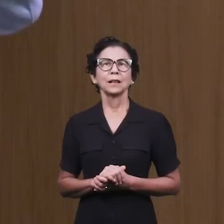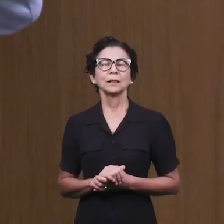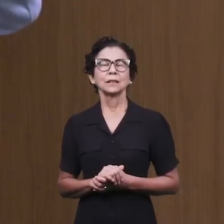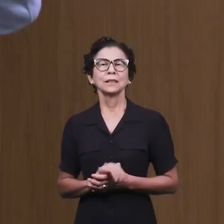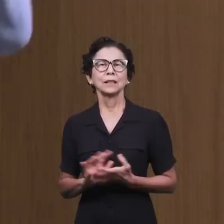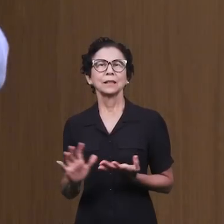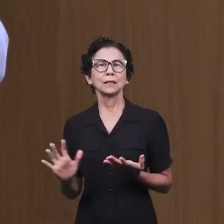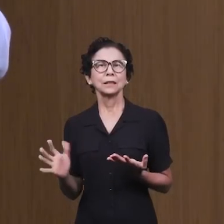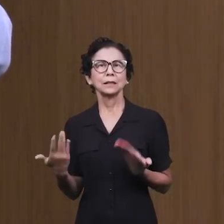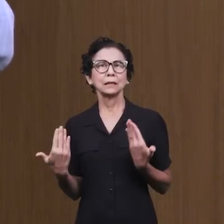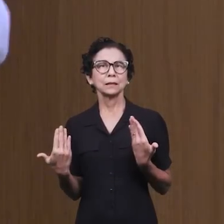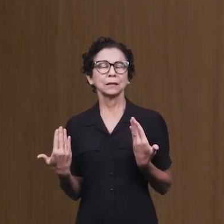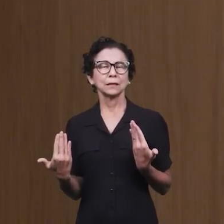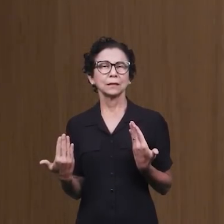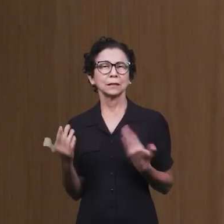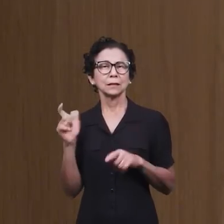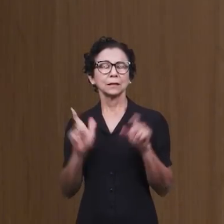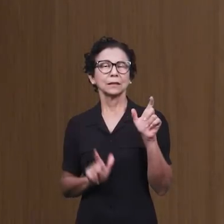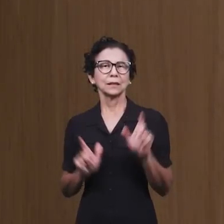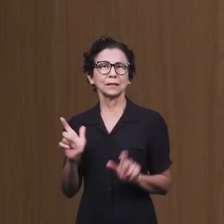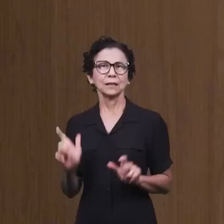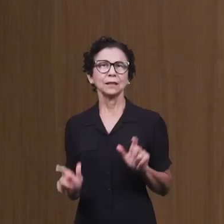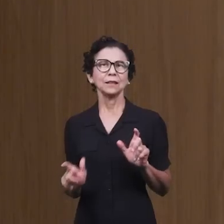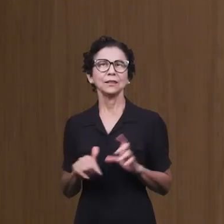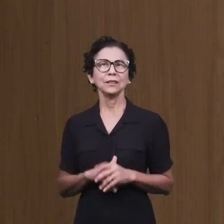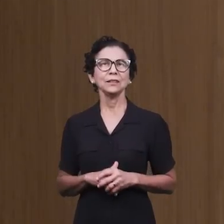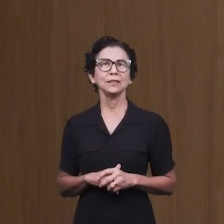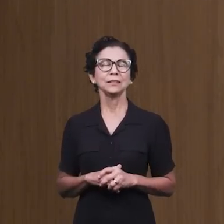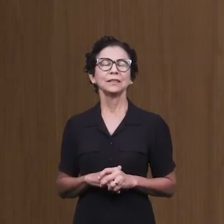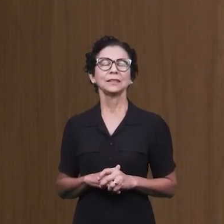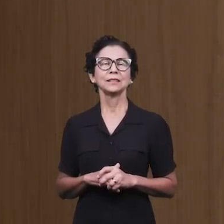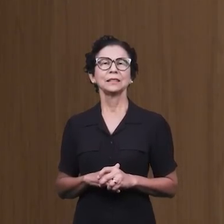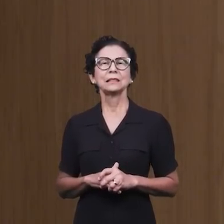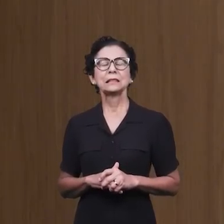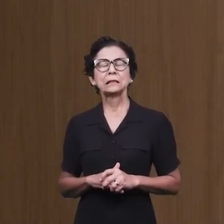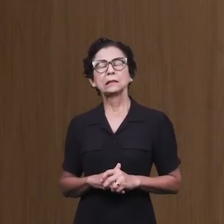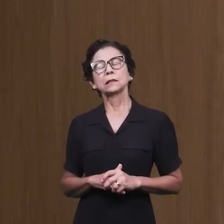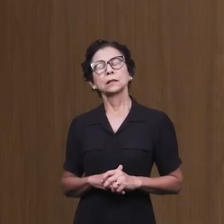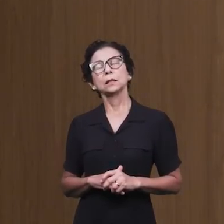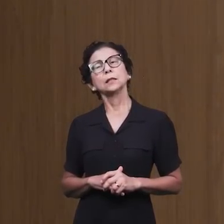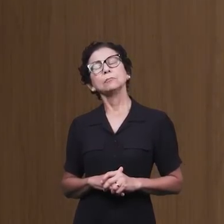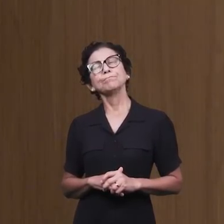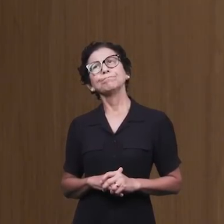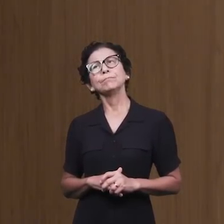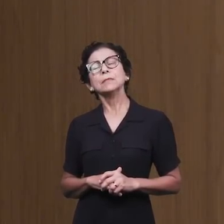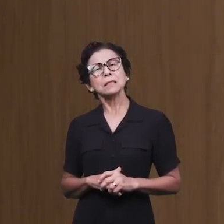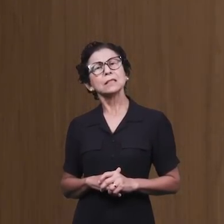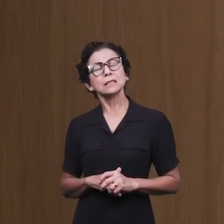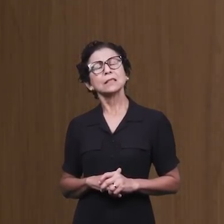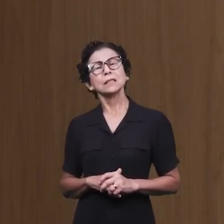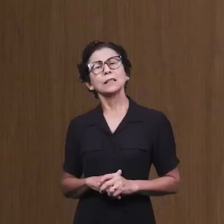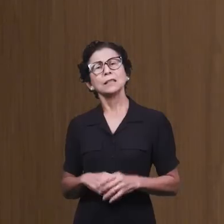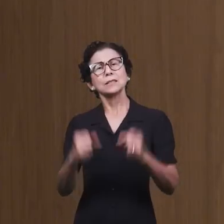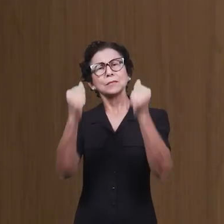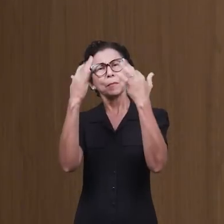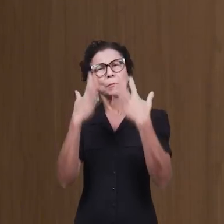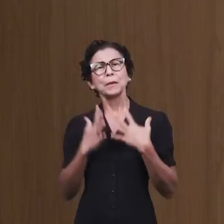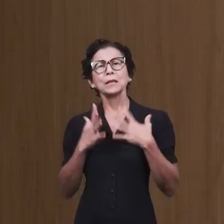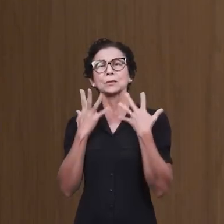ele entrou numa vida, porque há vidas, há pessoas que recebem uma bênção, mas são